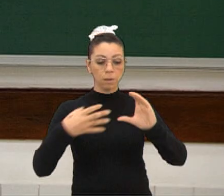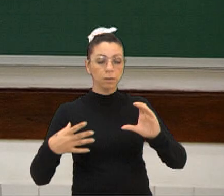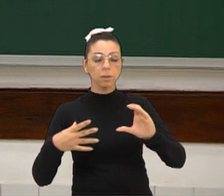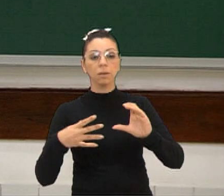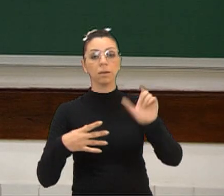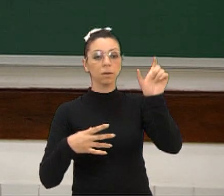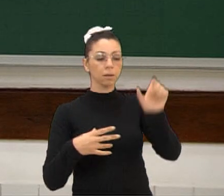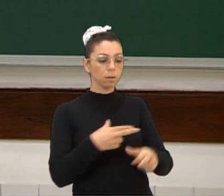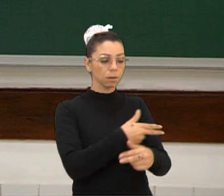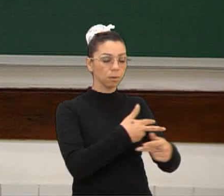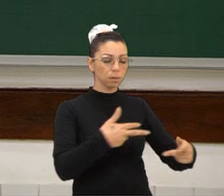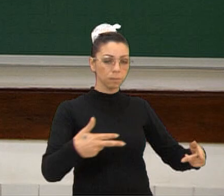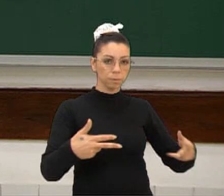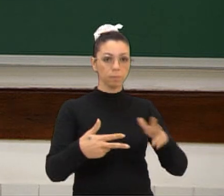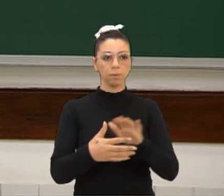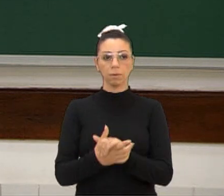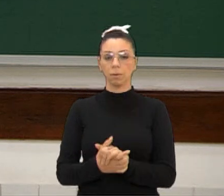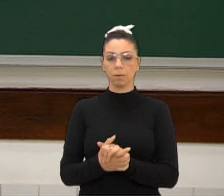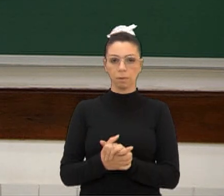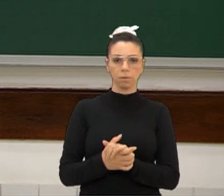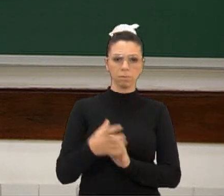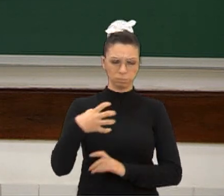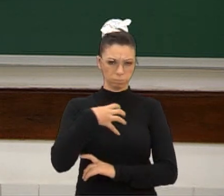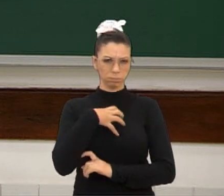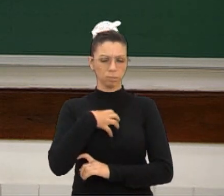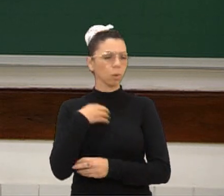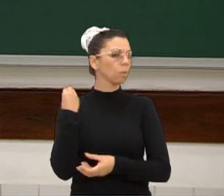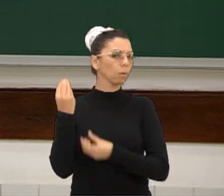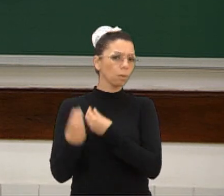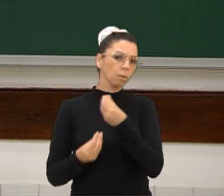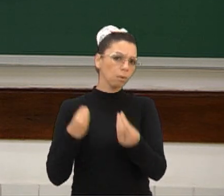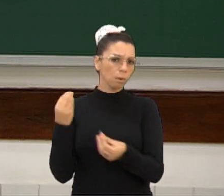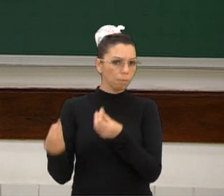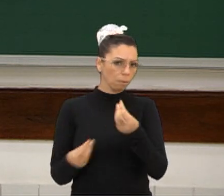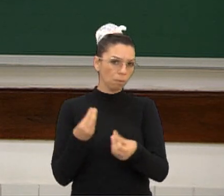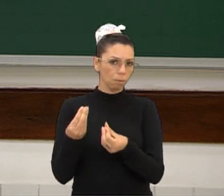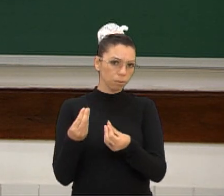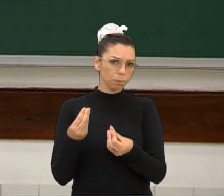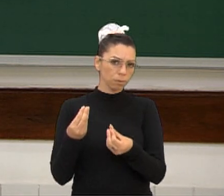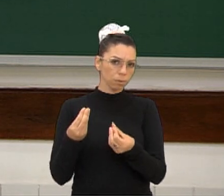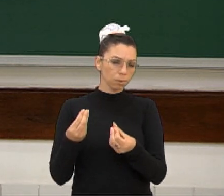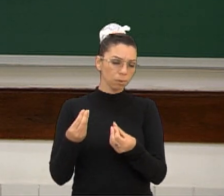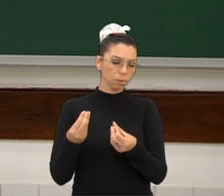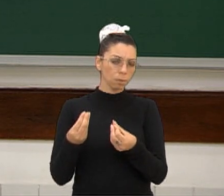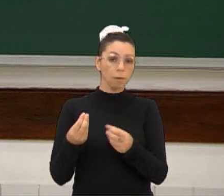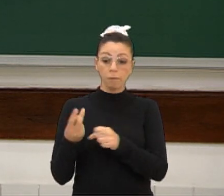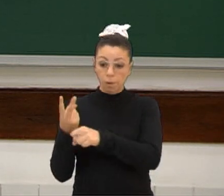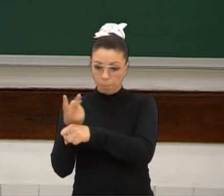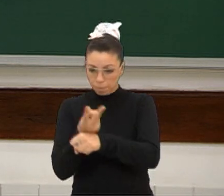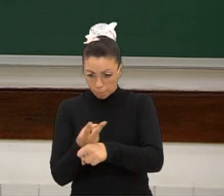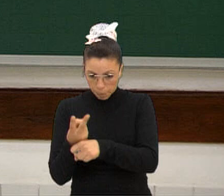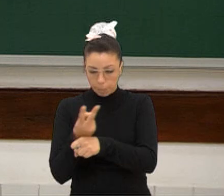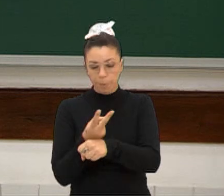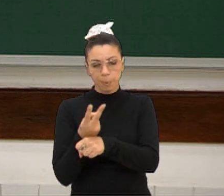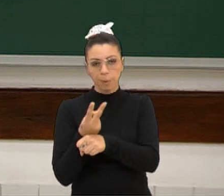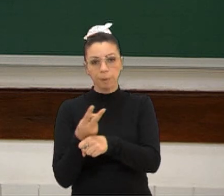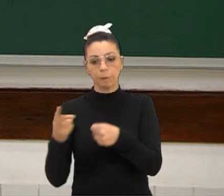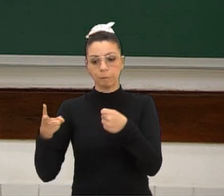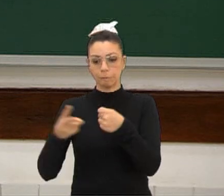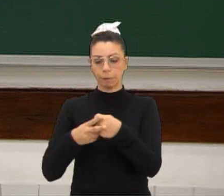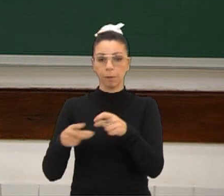ao sujeito. Lembra que quando nós falamos do estado? Então, como? Certo? Então, você vai localizar o verbo e também